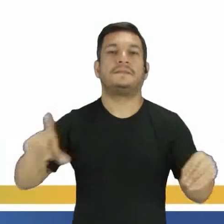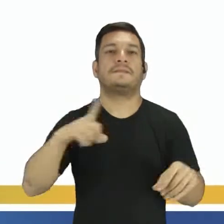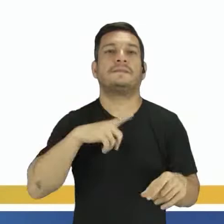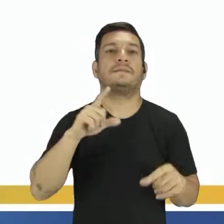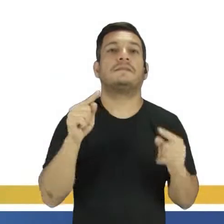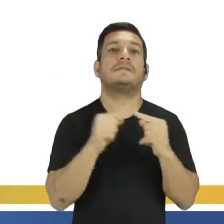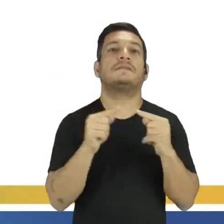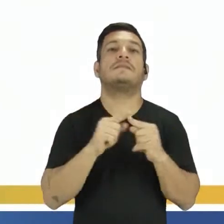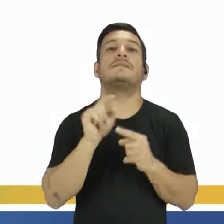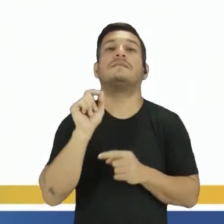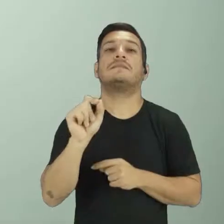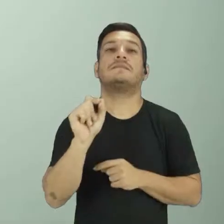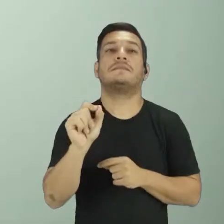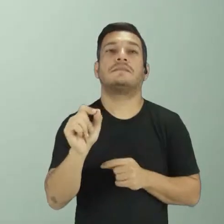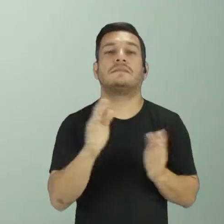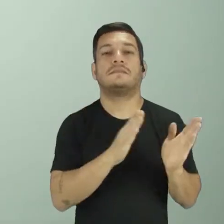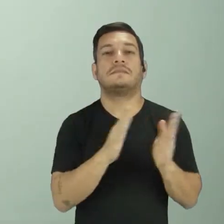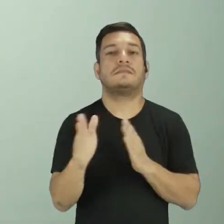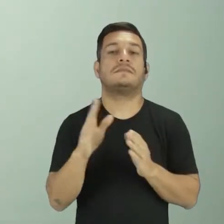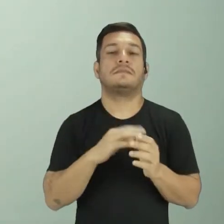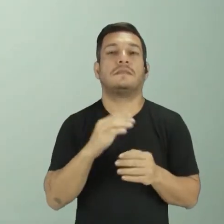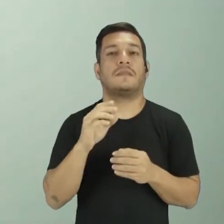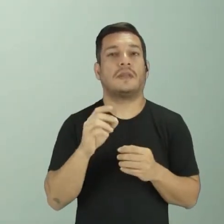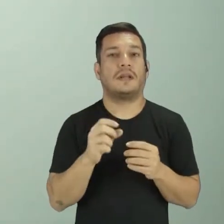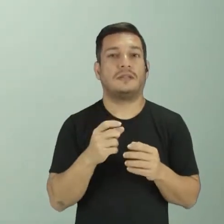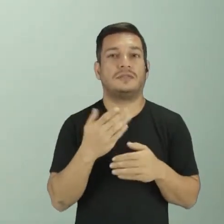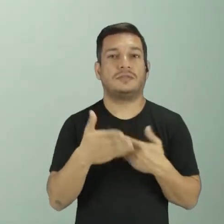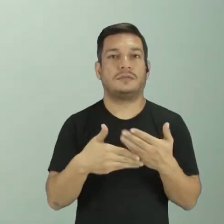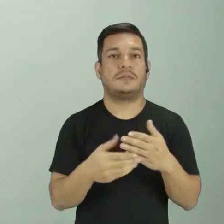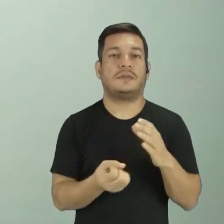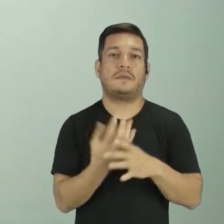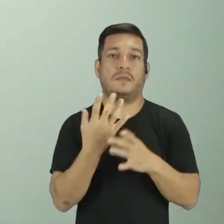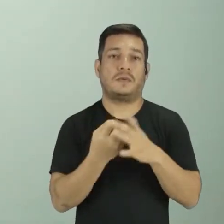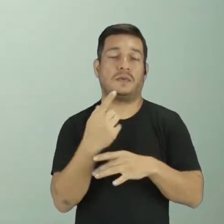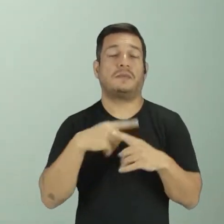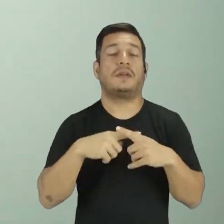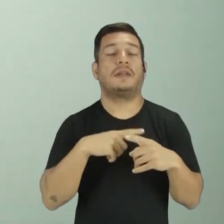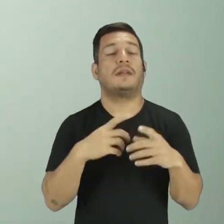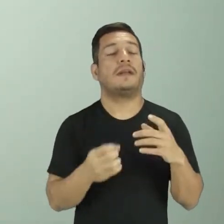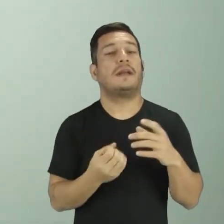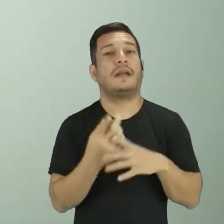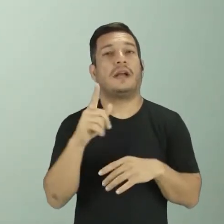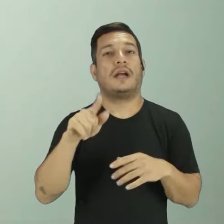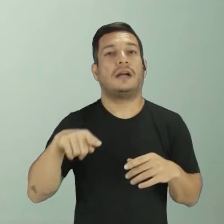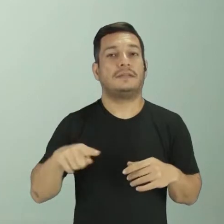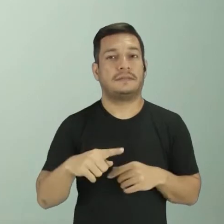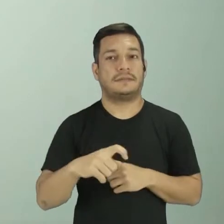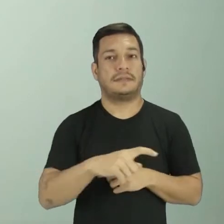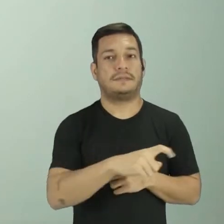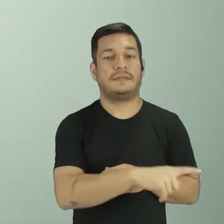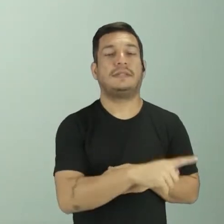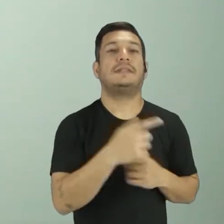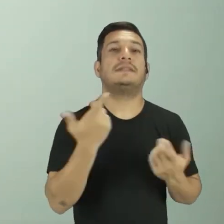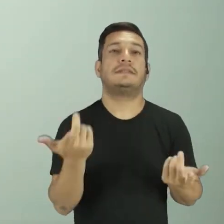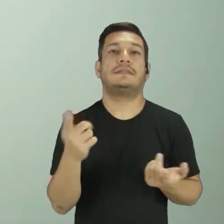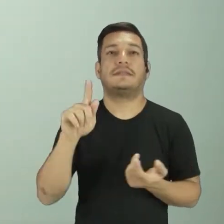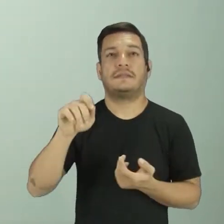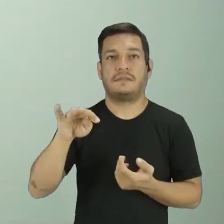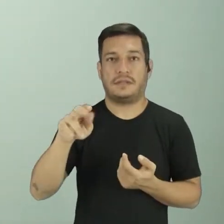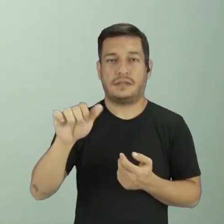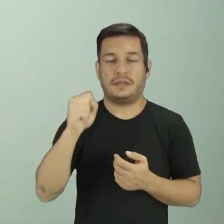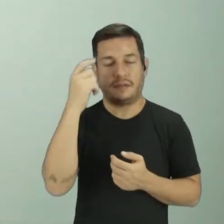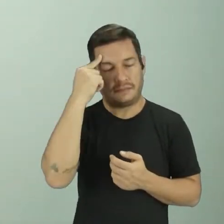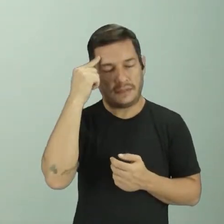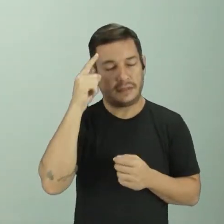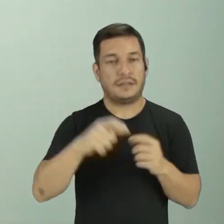altamente relacionada ao processo de reprodução, porque a meiose dá origem aos gametas, tá? Então, quando você